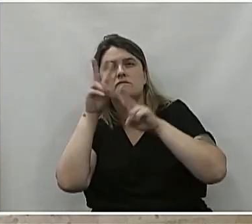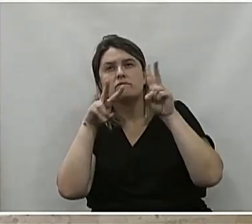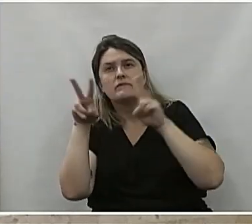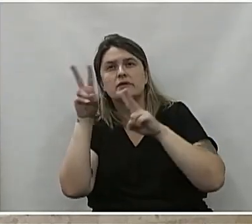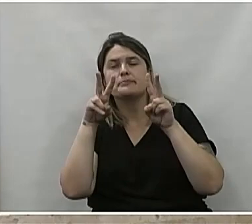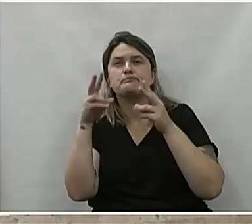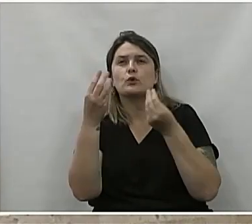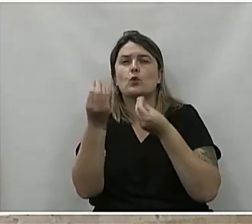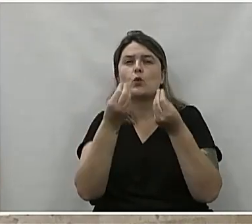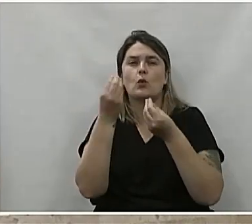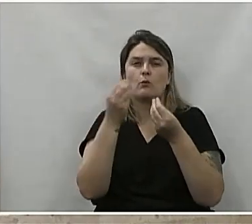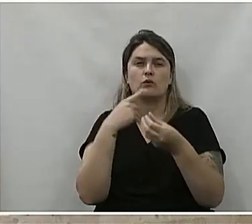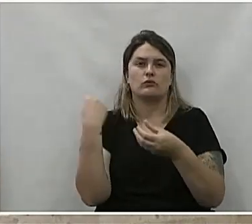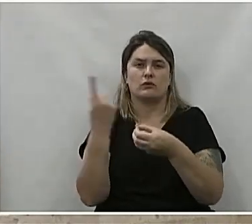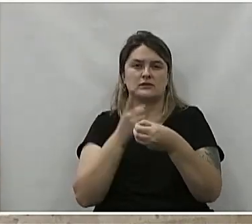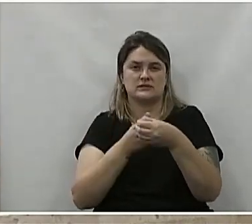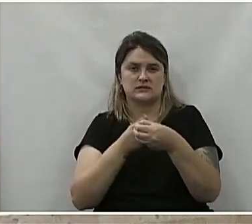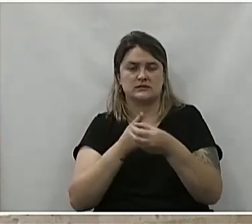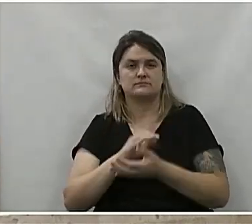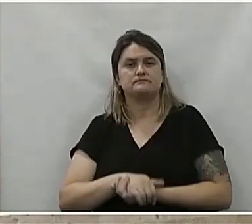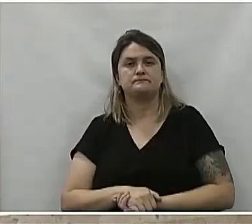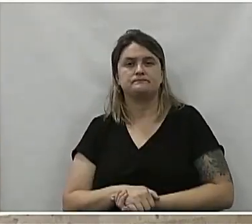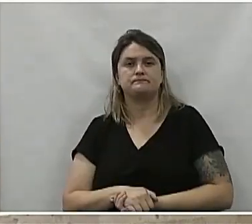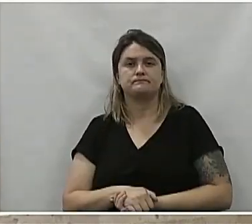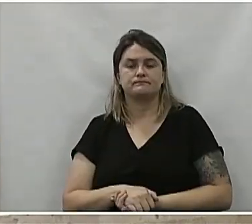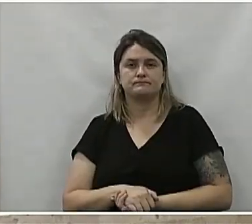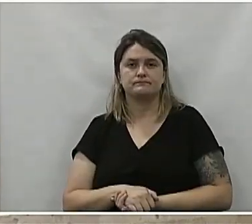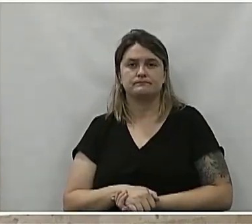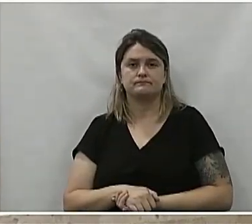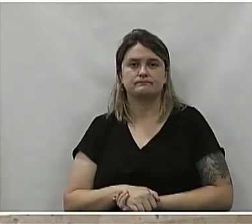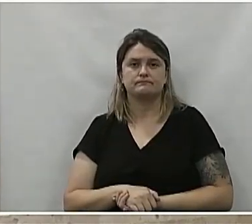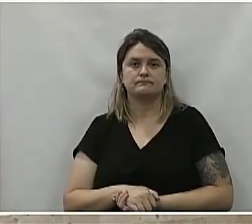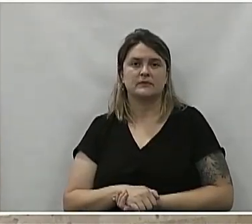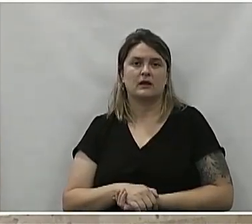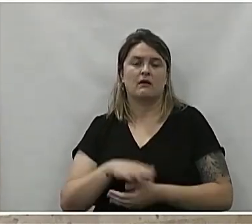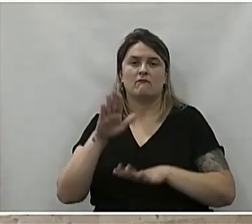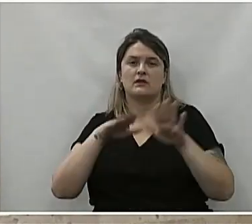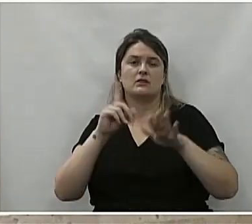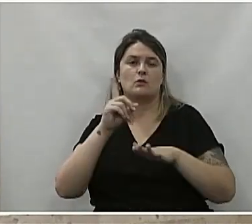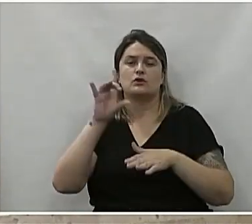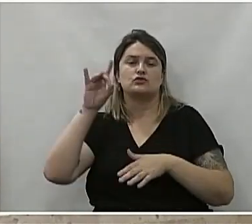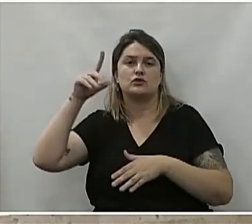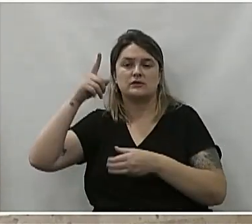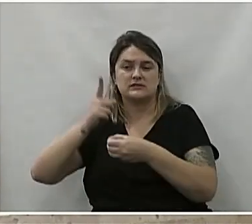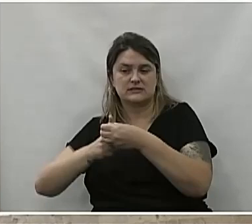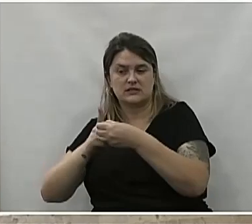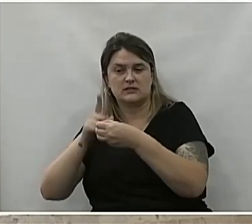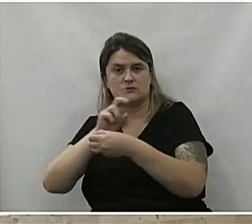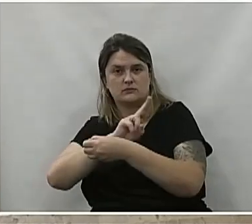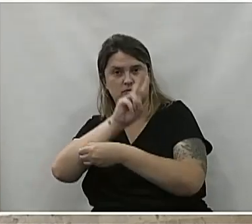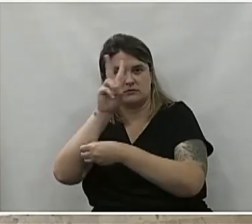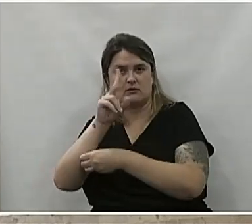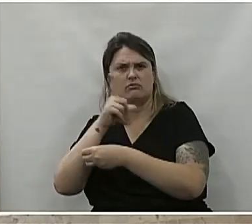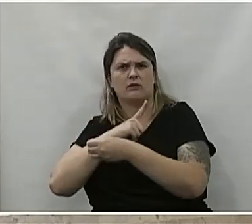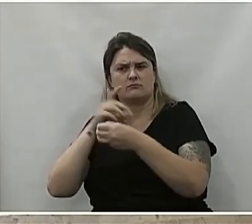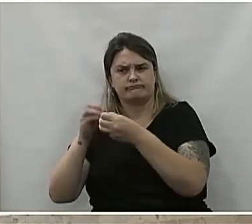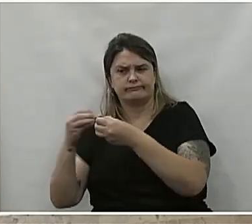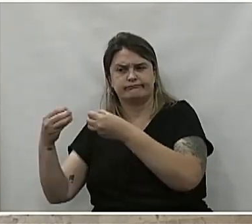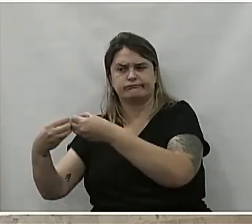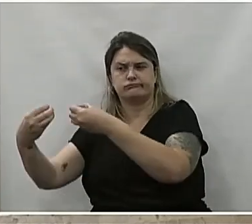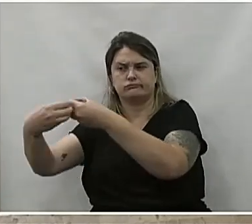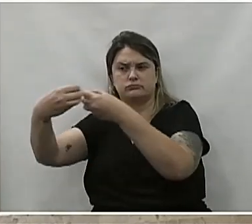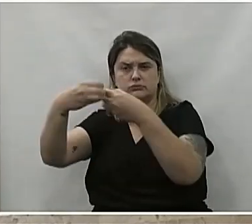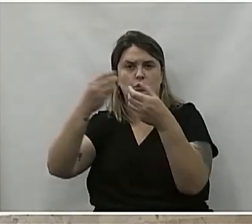Um pouco A gente sabe que Às vezes Não é exclusividade Aqui do município De União da Vitória Todos esses casos Que